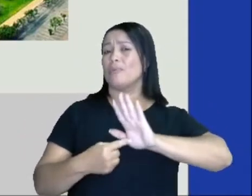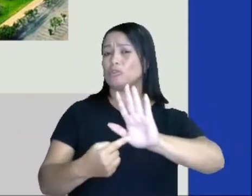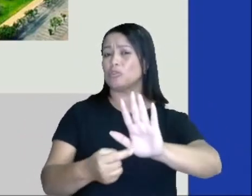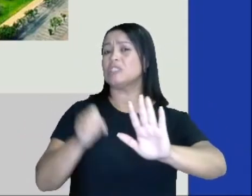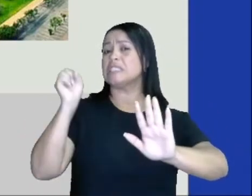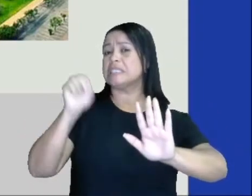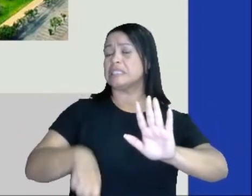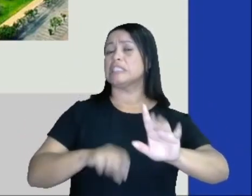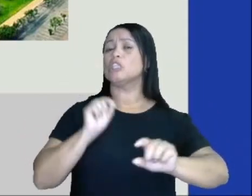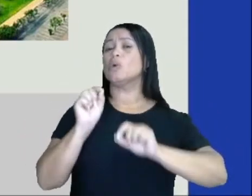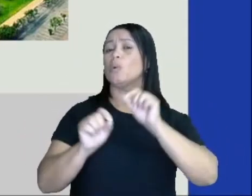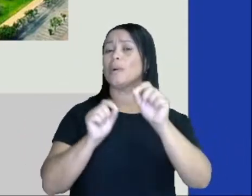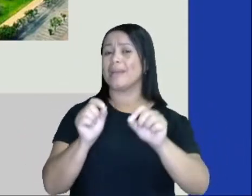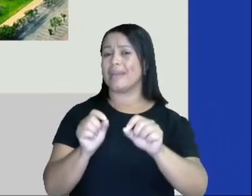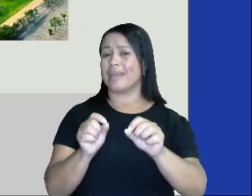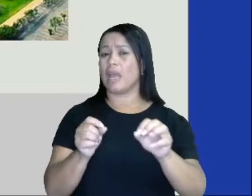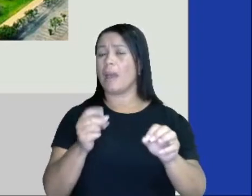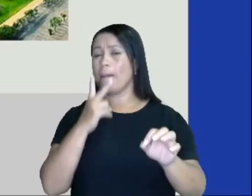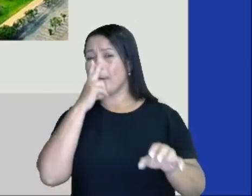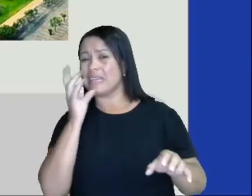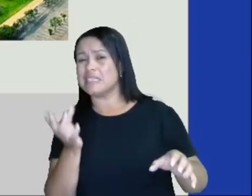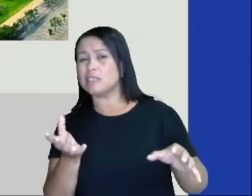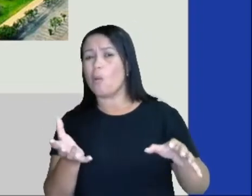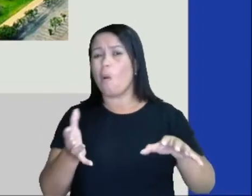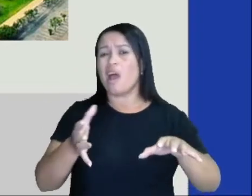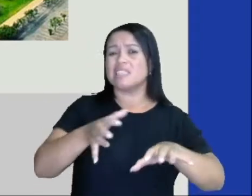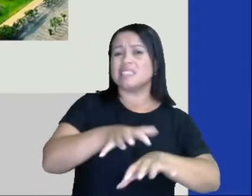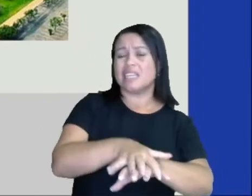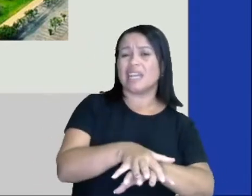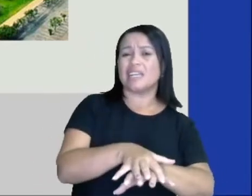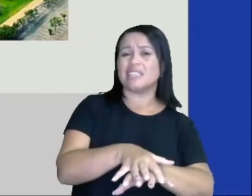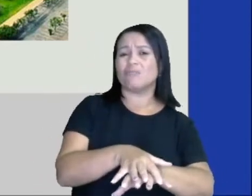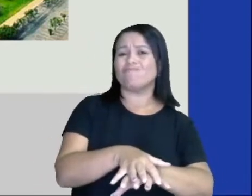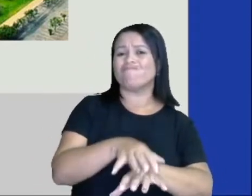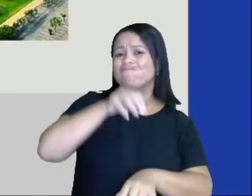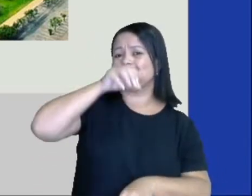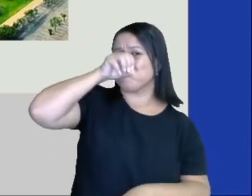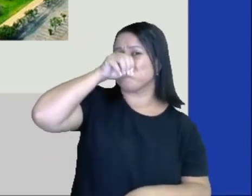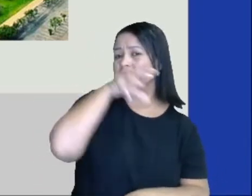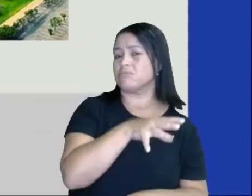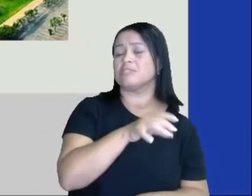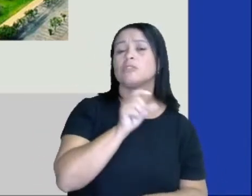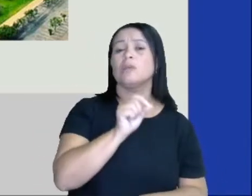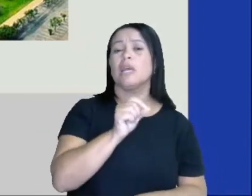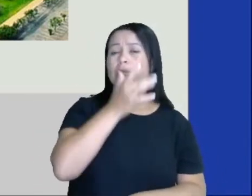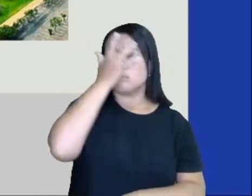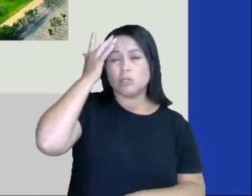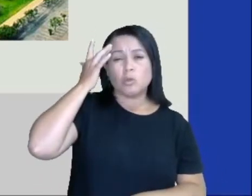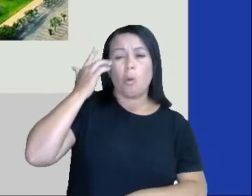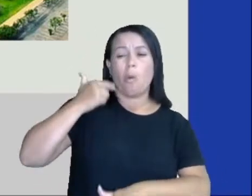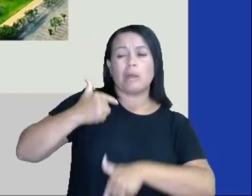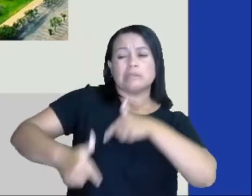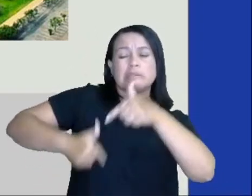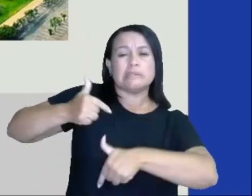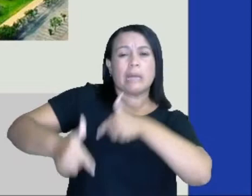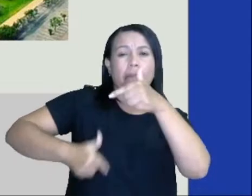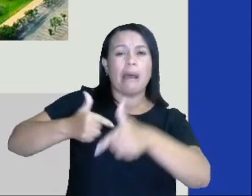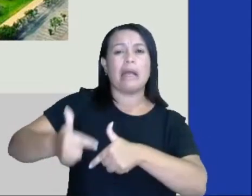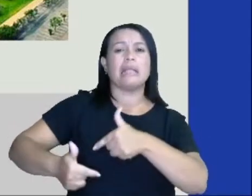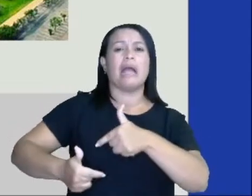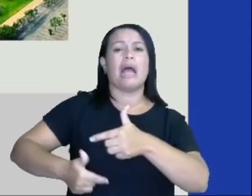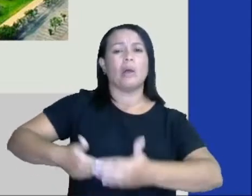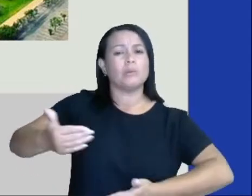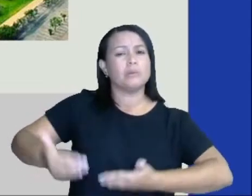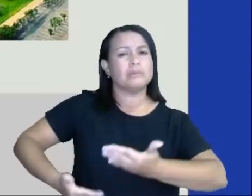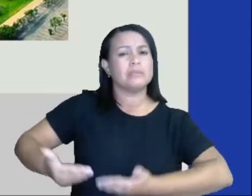sim, uma segregação brutal. Os operários que construíram Brasília, os